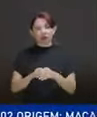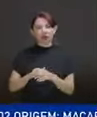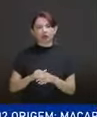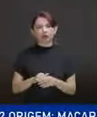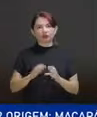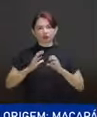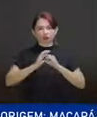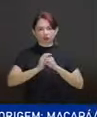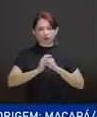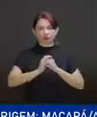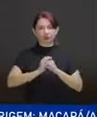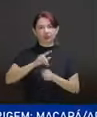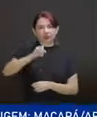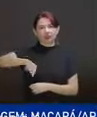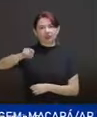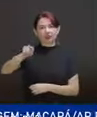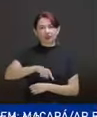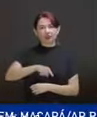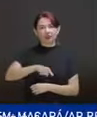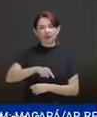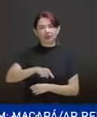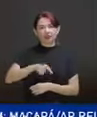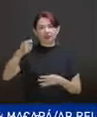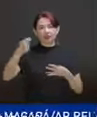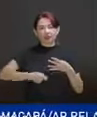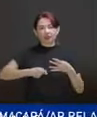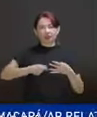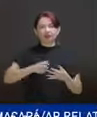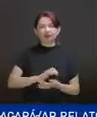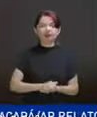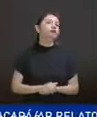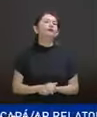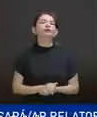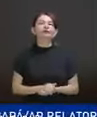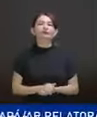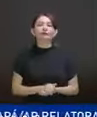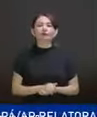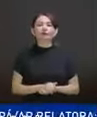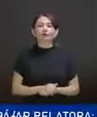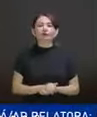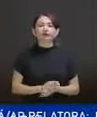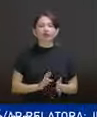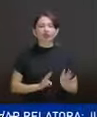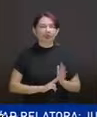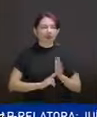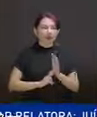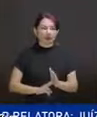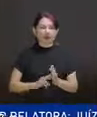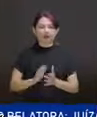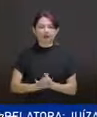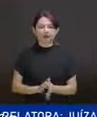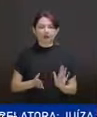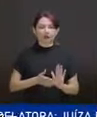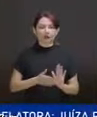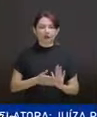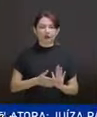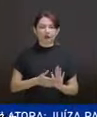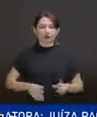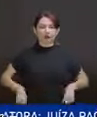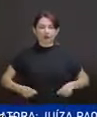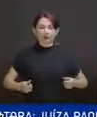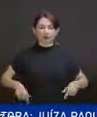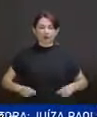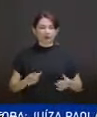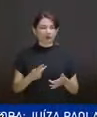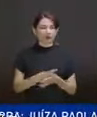que declarou nula a sentença que indeferiu a petição inicial de representação proposta para apuração de gastos